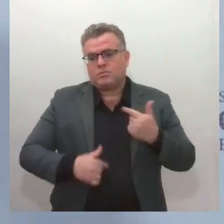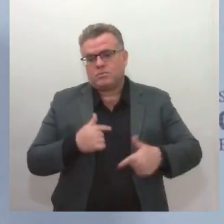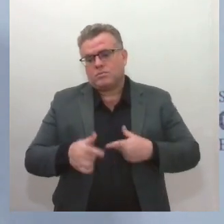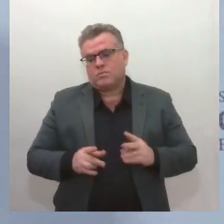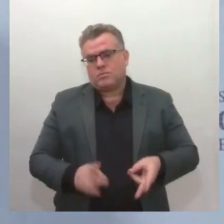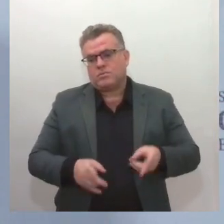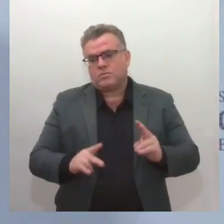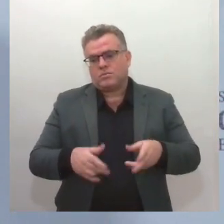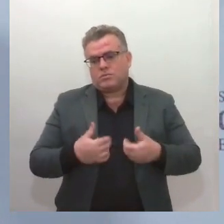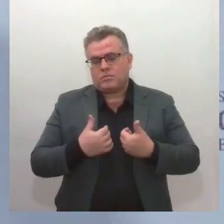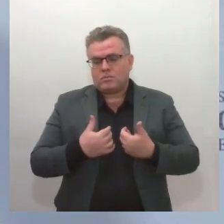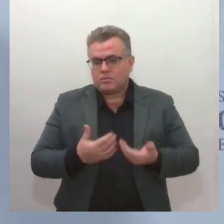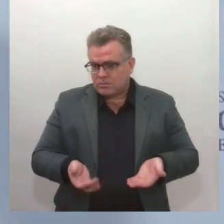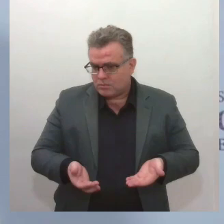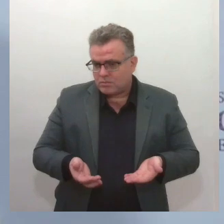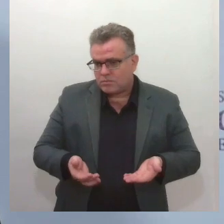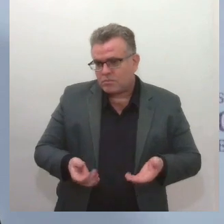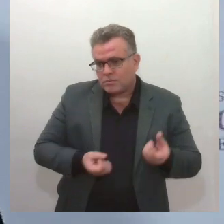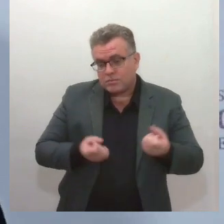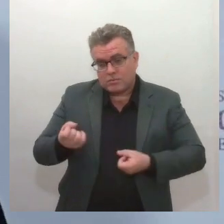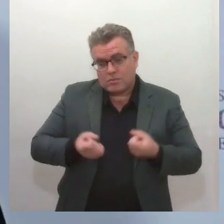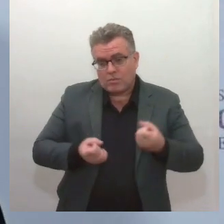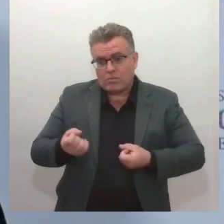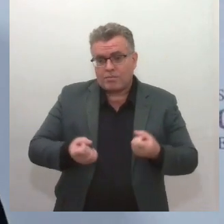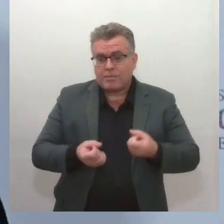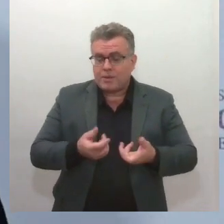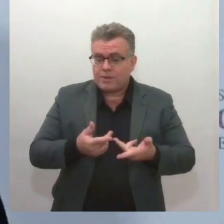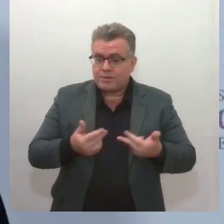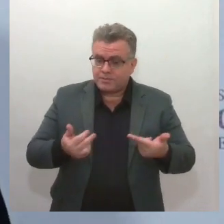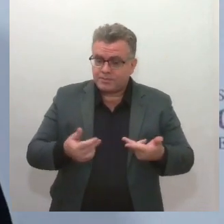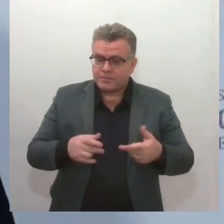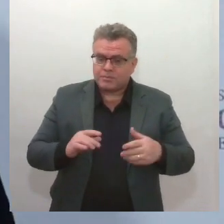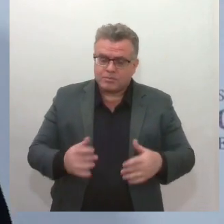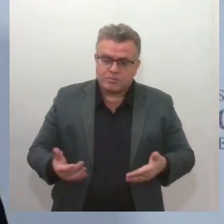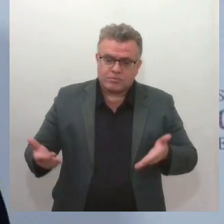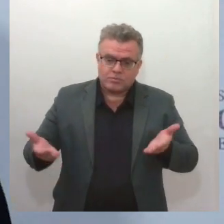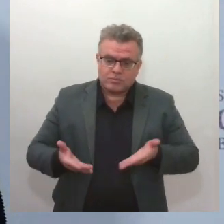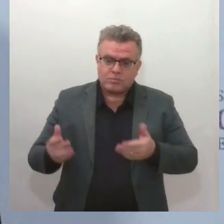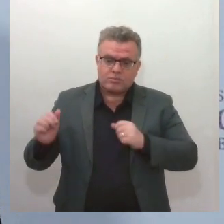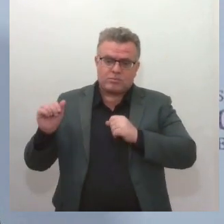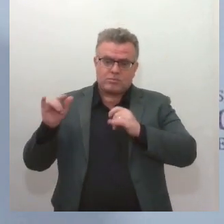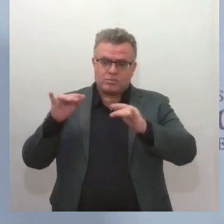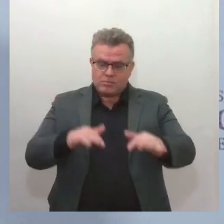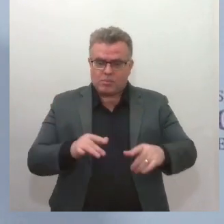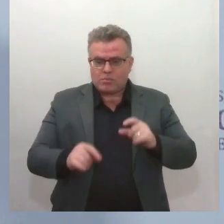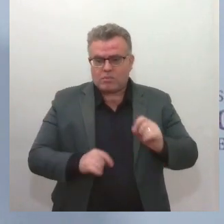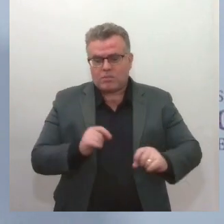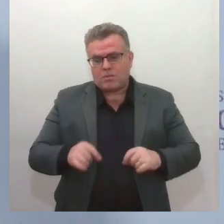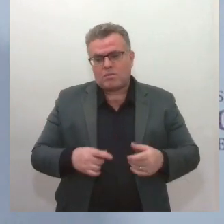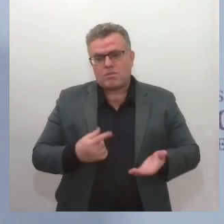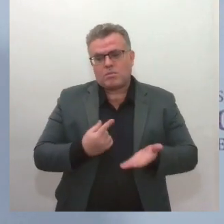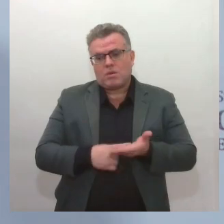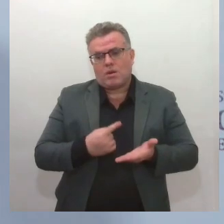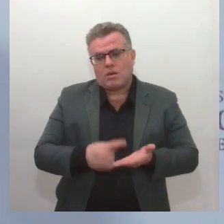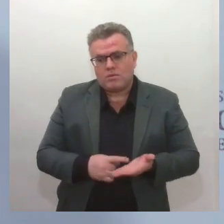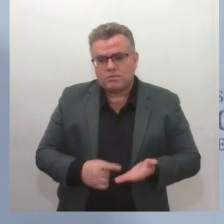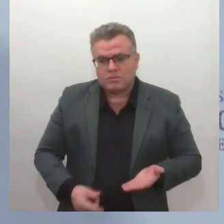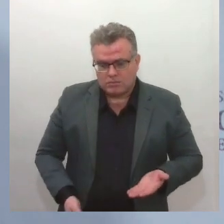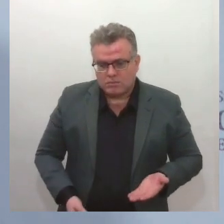E nós fomos recebidos hoje no Palácio, onde o mesmo afastou qualquer dúvida de